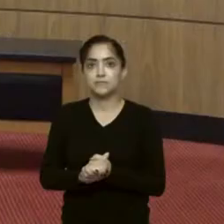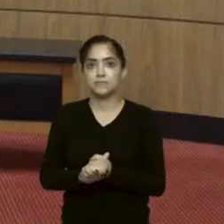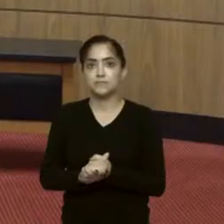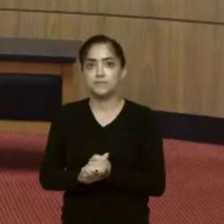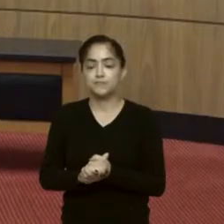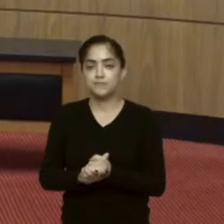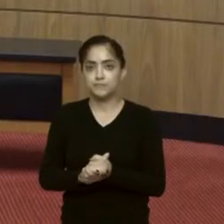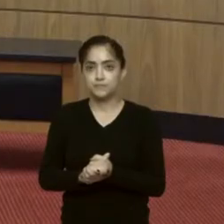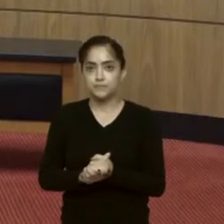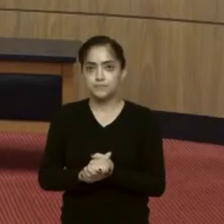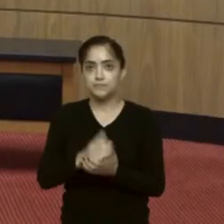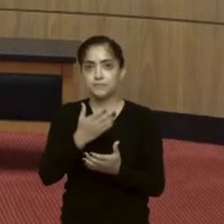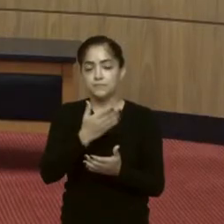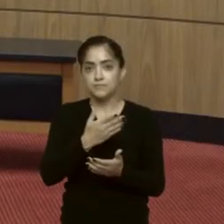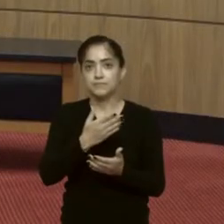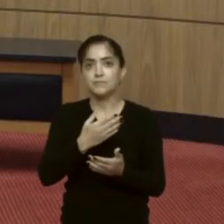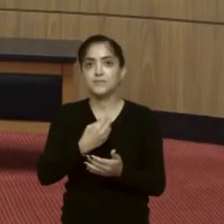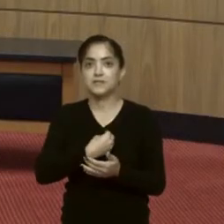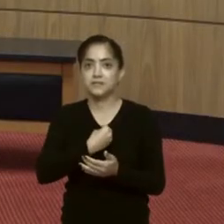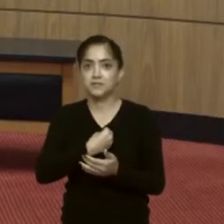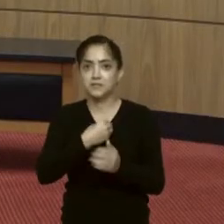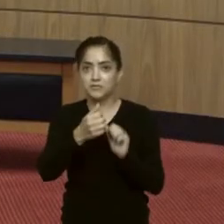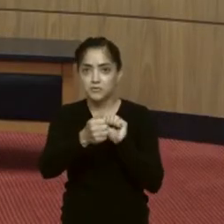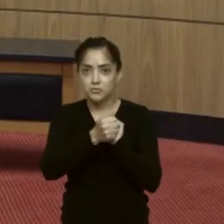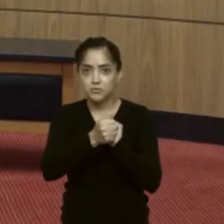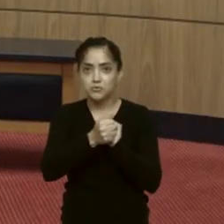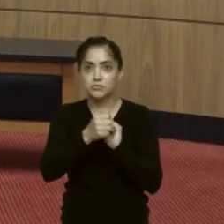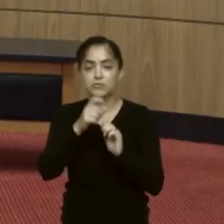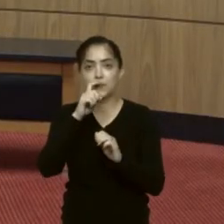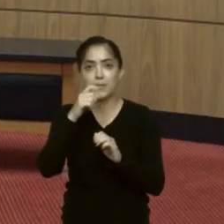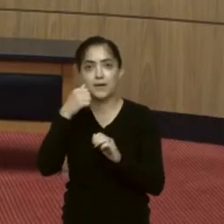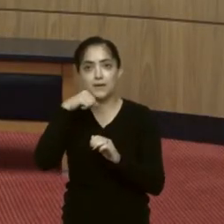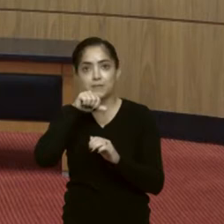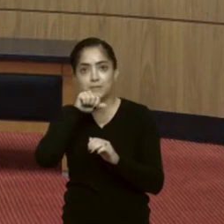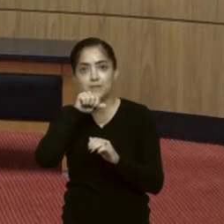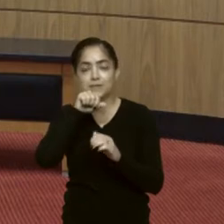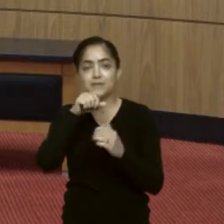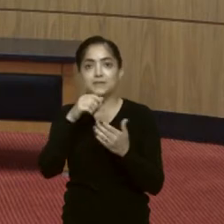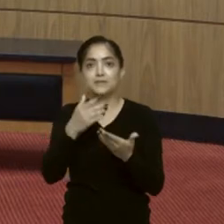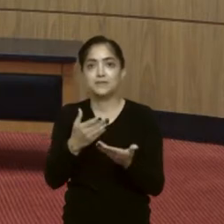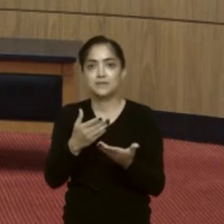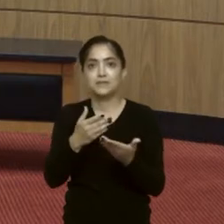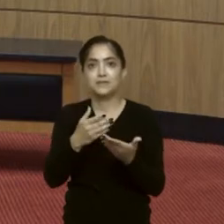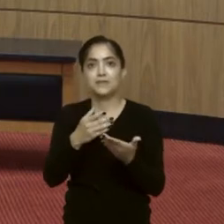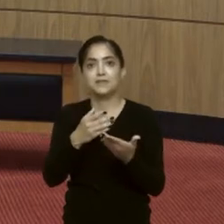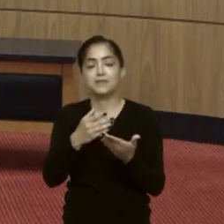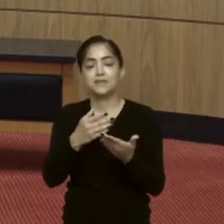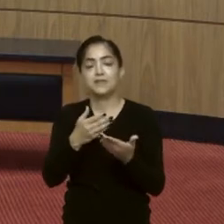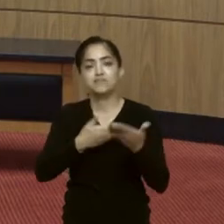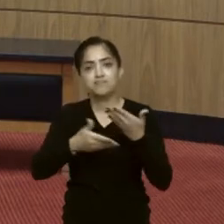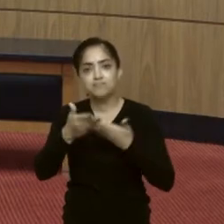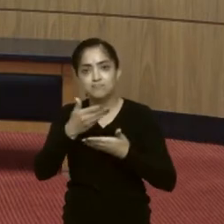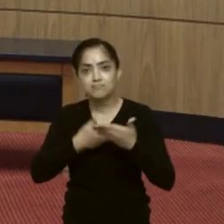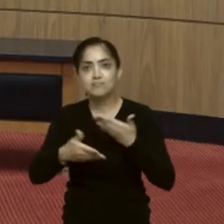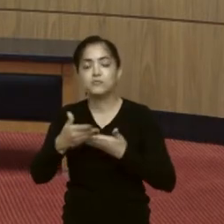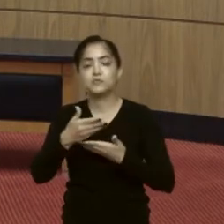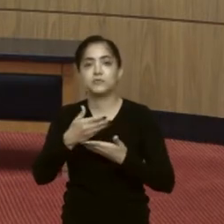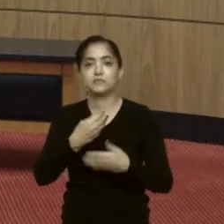ela vive junto com a gente, com o pai, a mãe, e a gente convive diariamente junto, né?